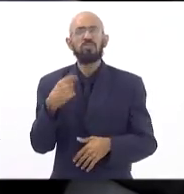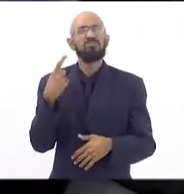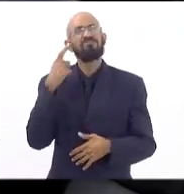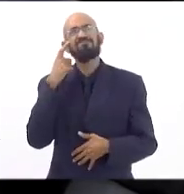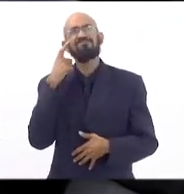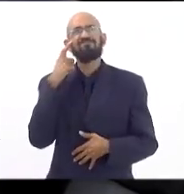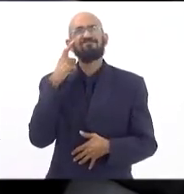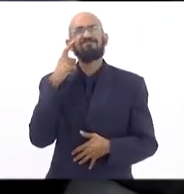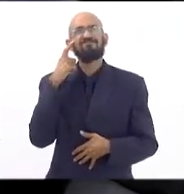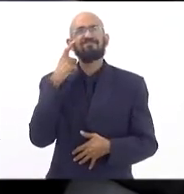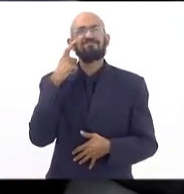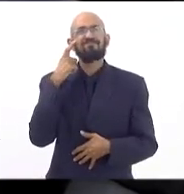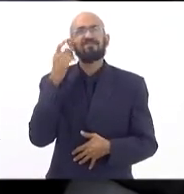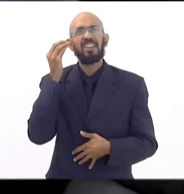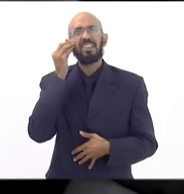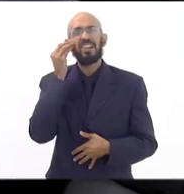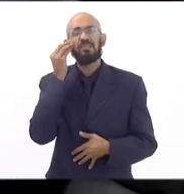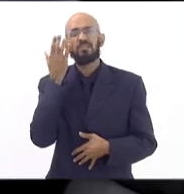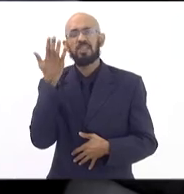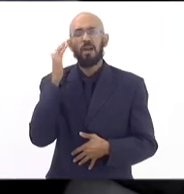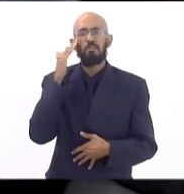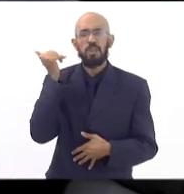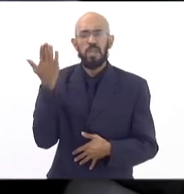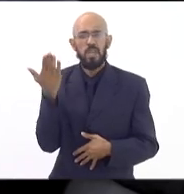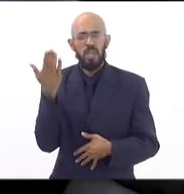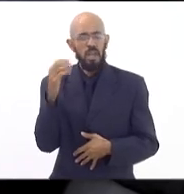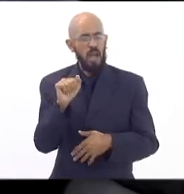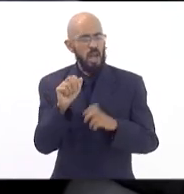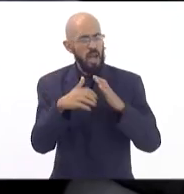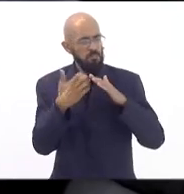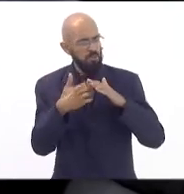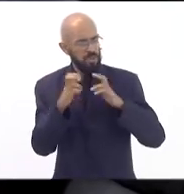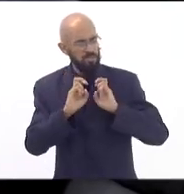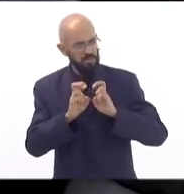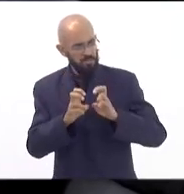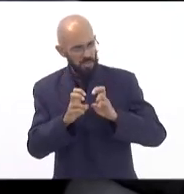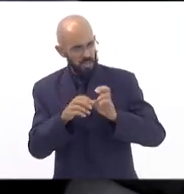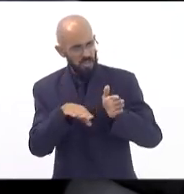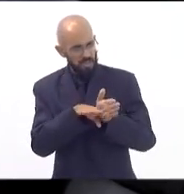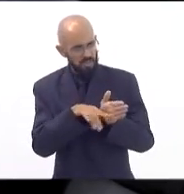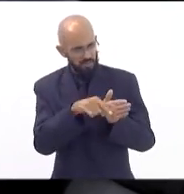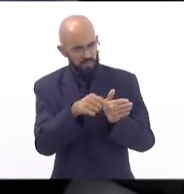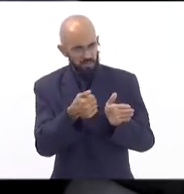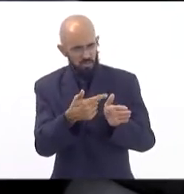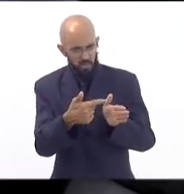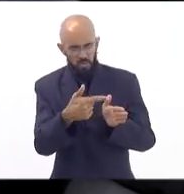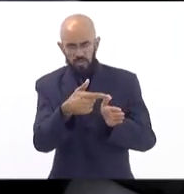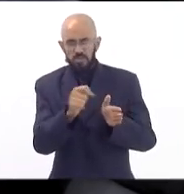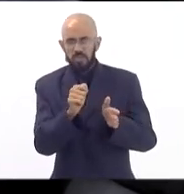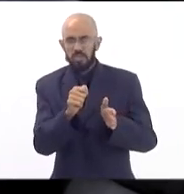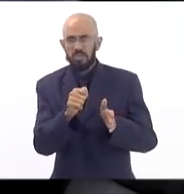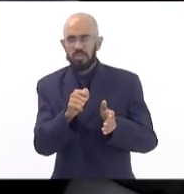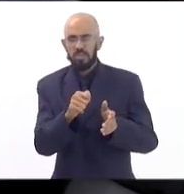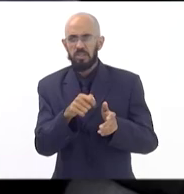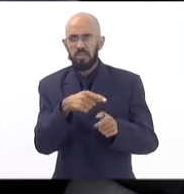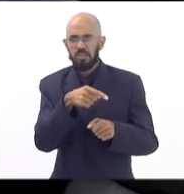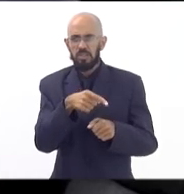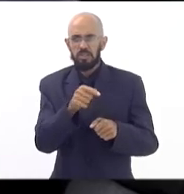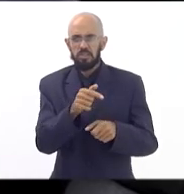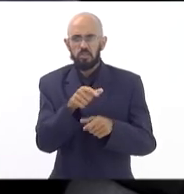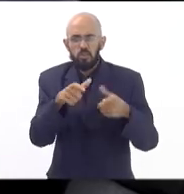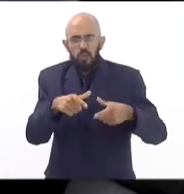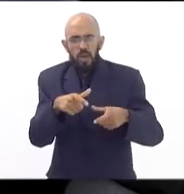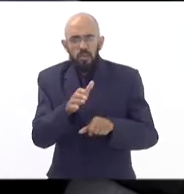assim querendo aqui uma grande saber assim nessa a SuperVia por exemplo as suas Estações não controladas esses pontos de